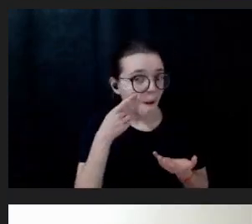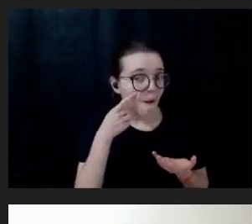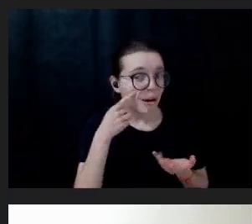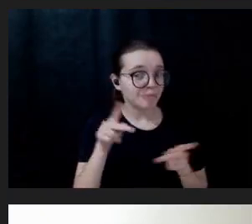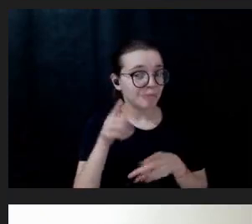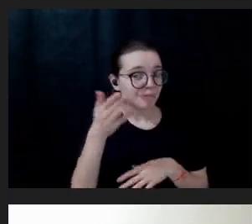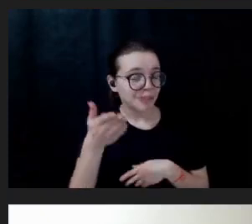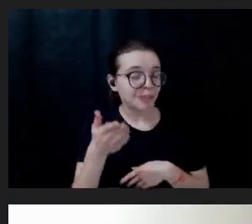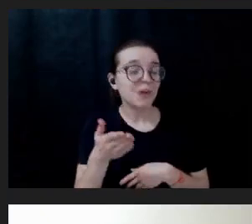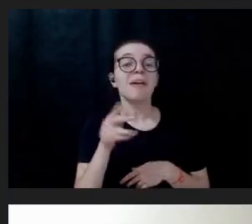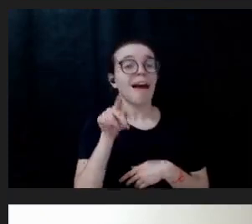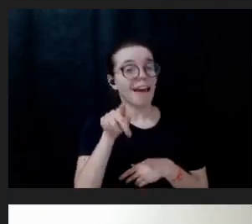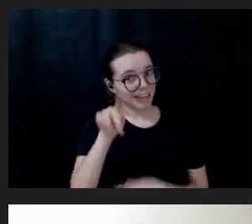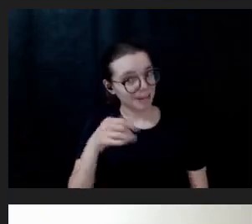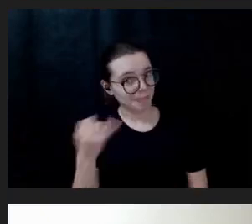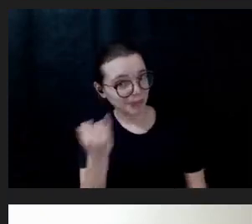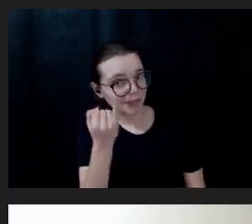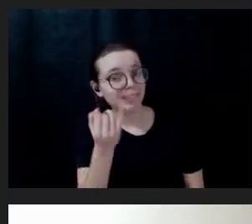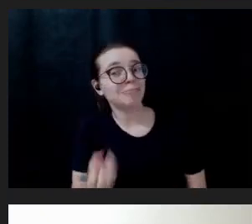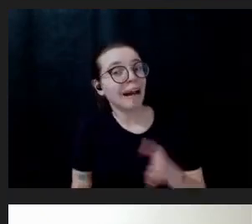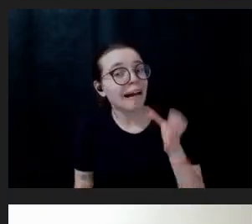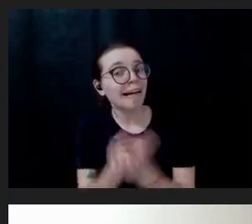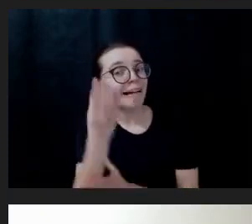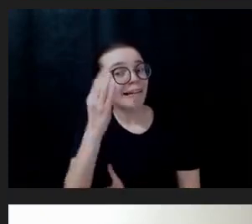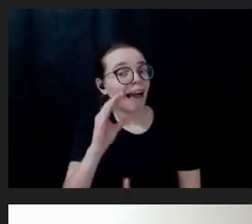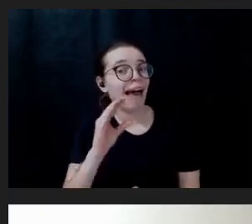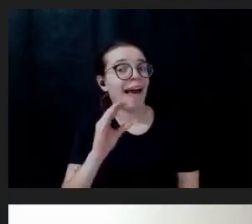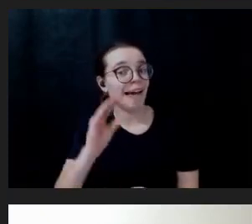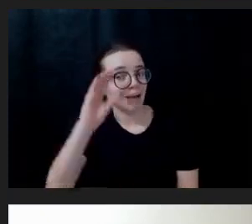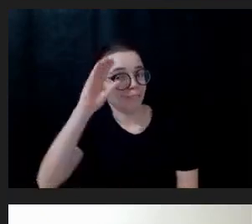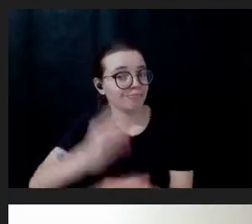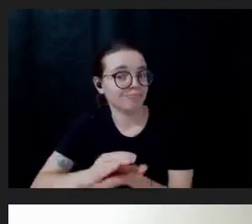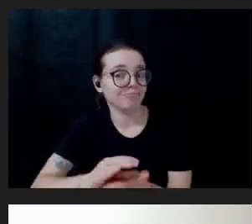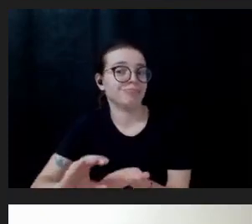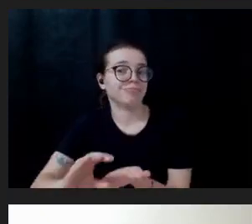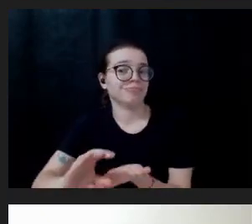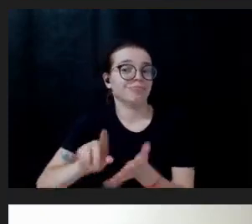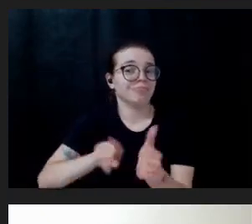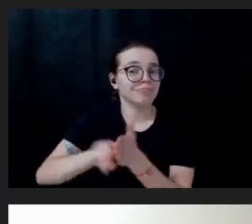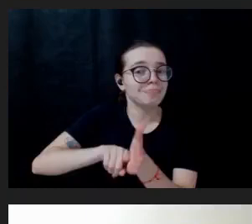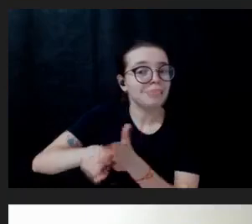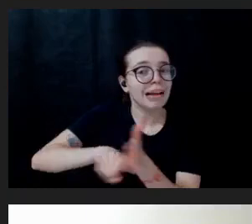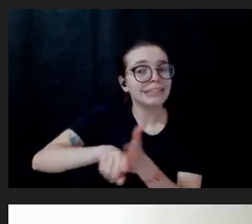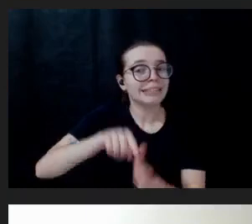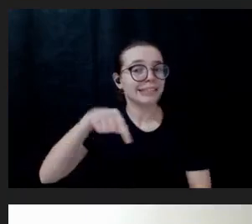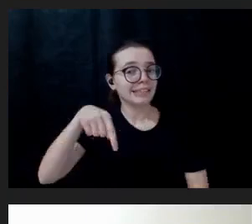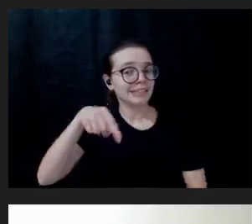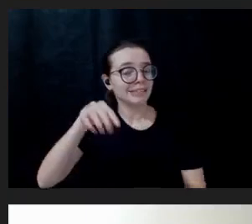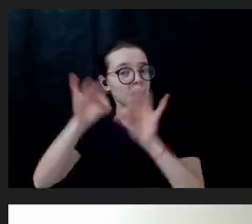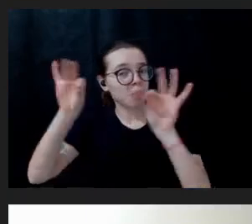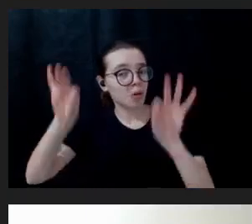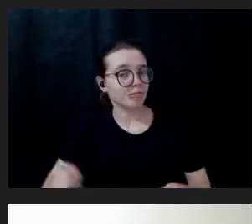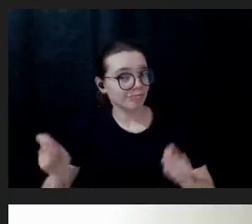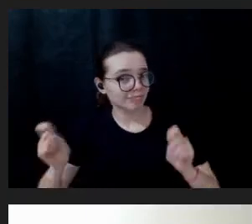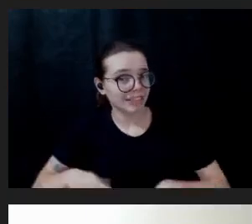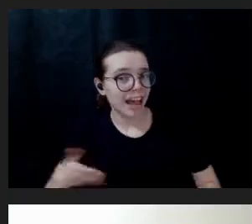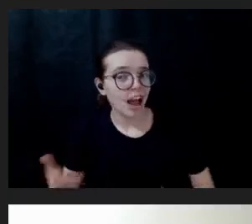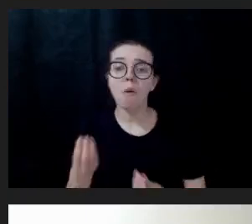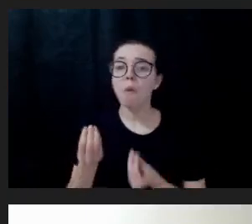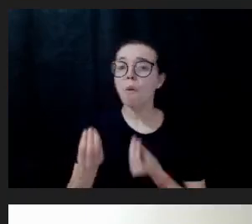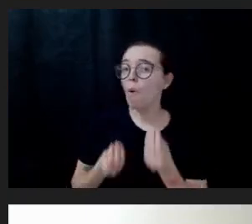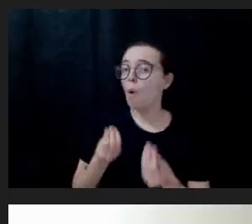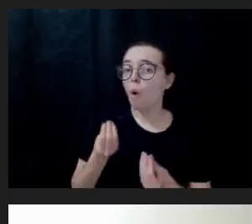querendo abraçar junto com alguém um projeto de pesquisa, né? Como melhorar o